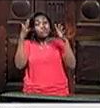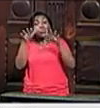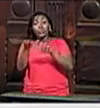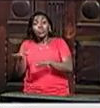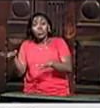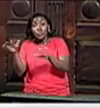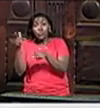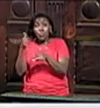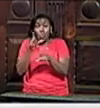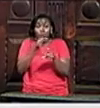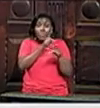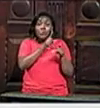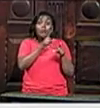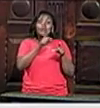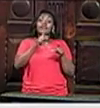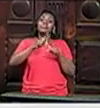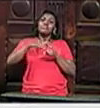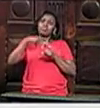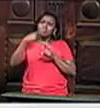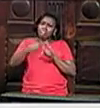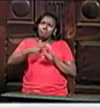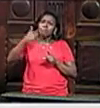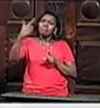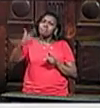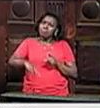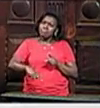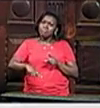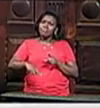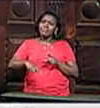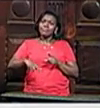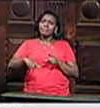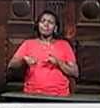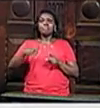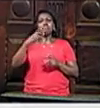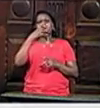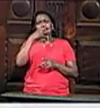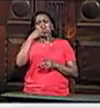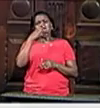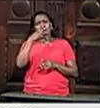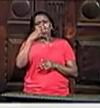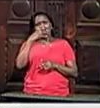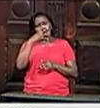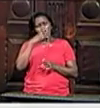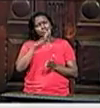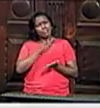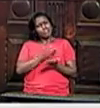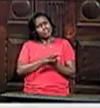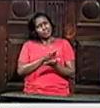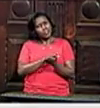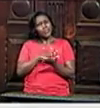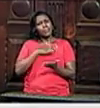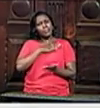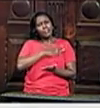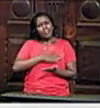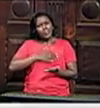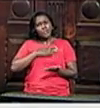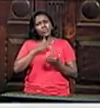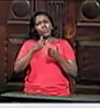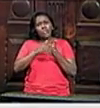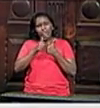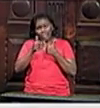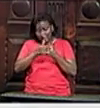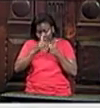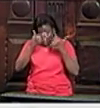e mais uma vez manifesta aqui a minha admiração pessoal meu apreço meu carinho tanto carlos augusto que